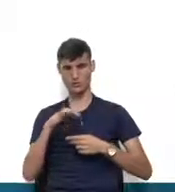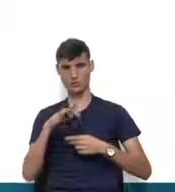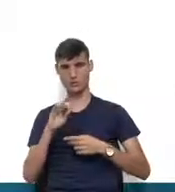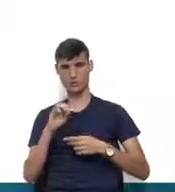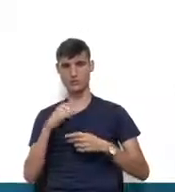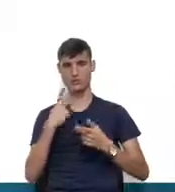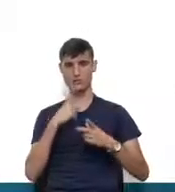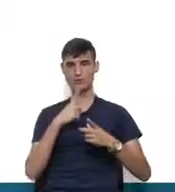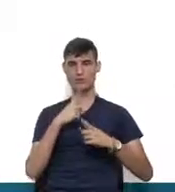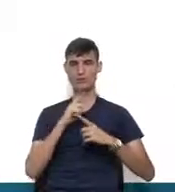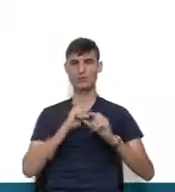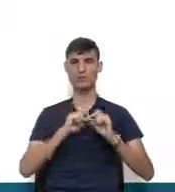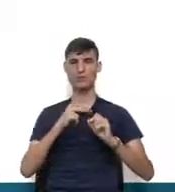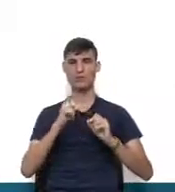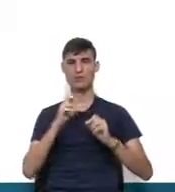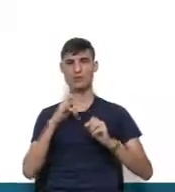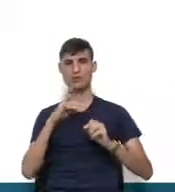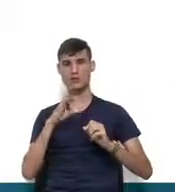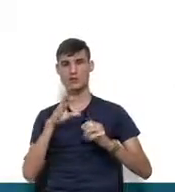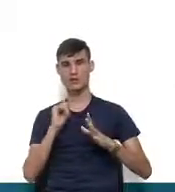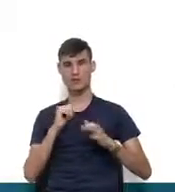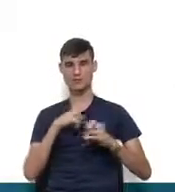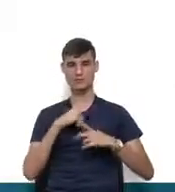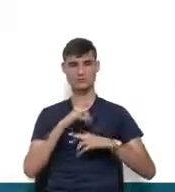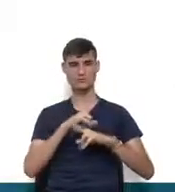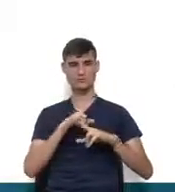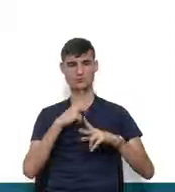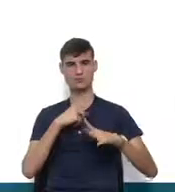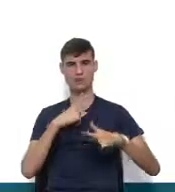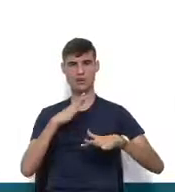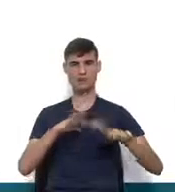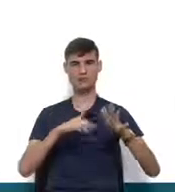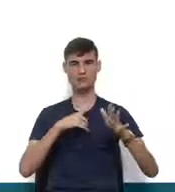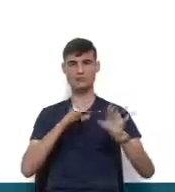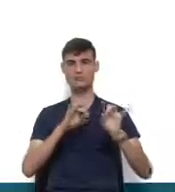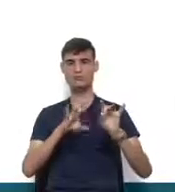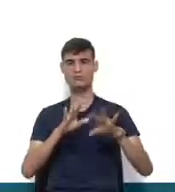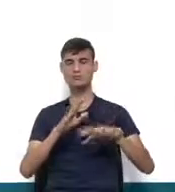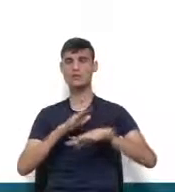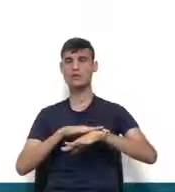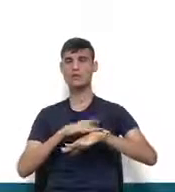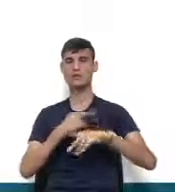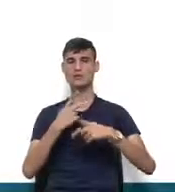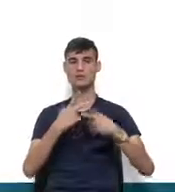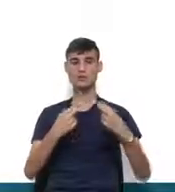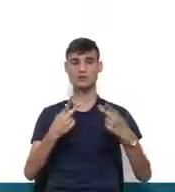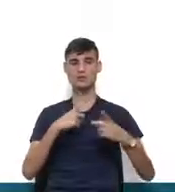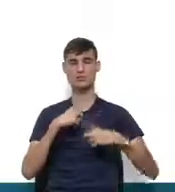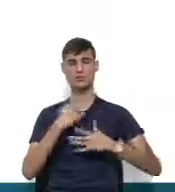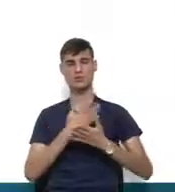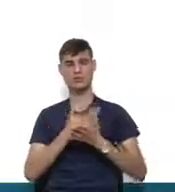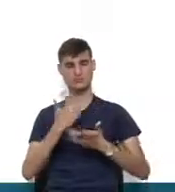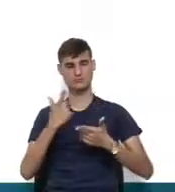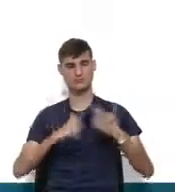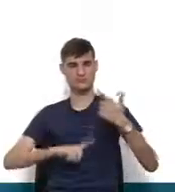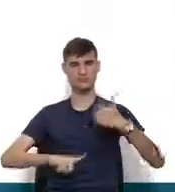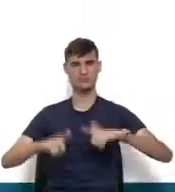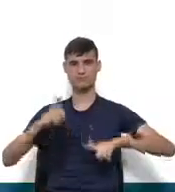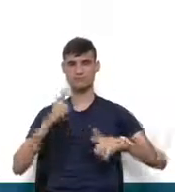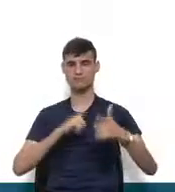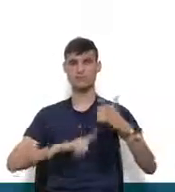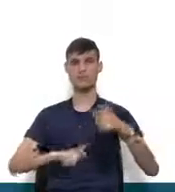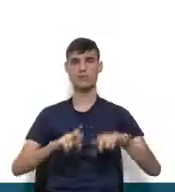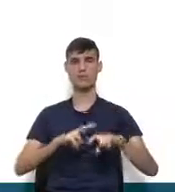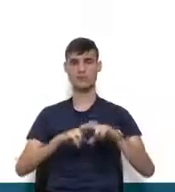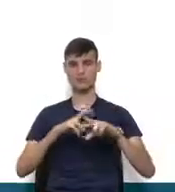temos funções periódicas que, dependendo do período dela, ela começa a se repetir. Então, ela tem um período e,